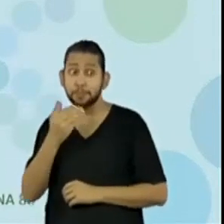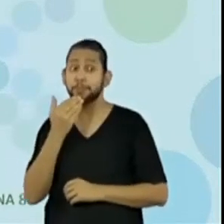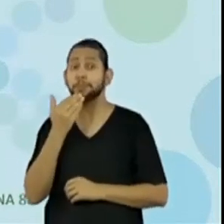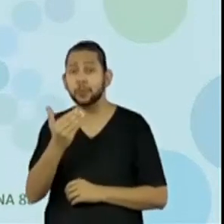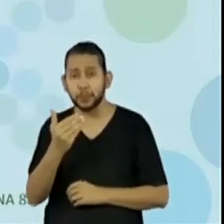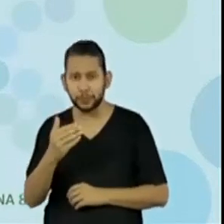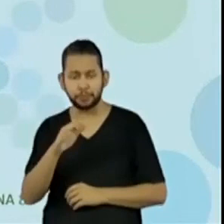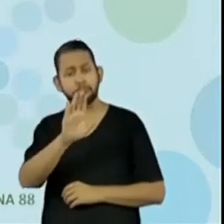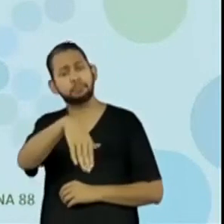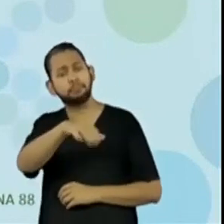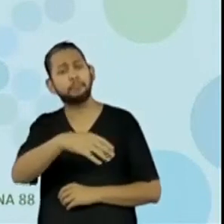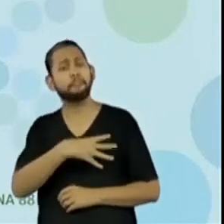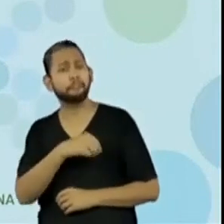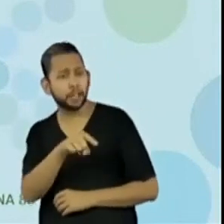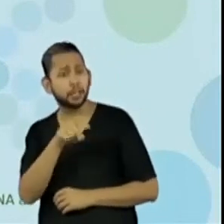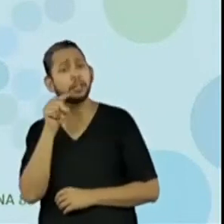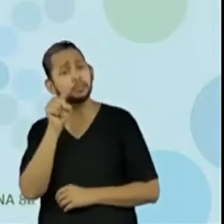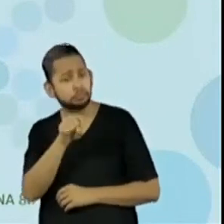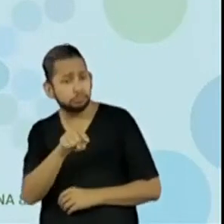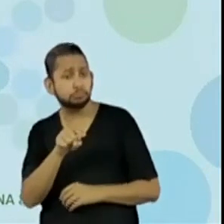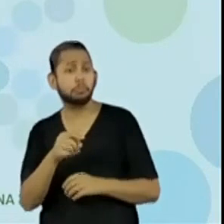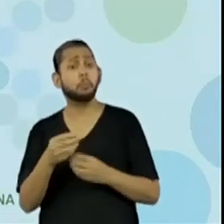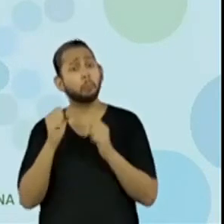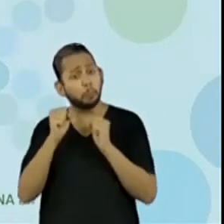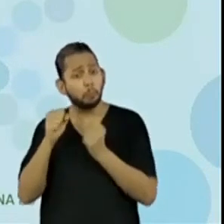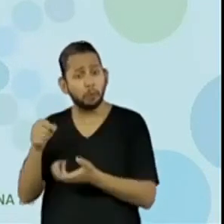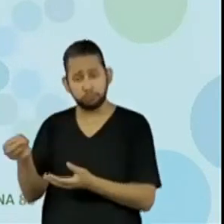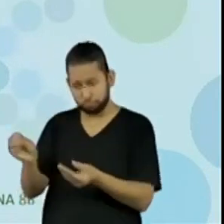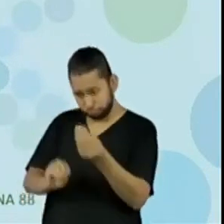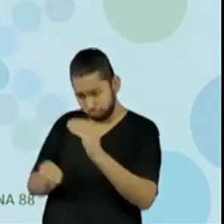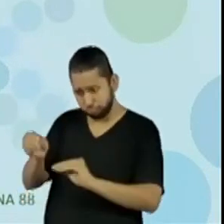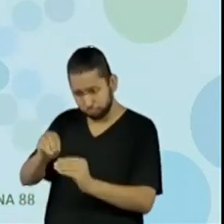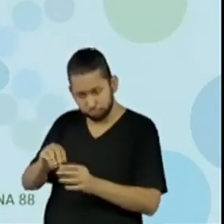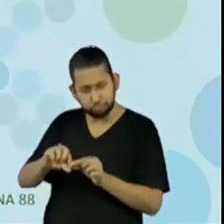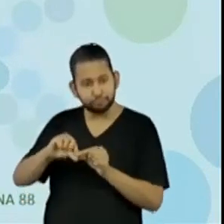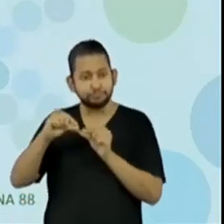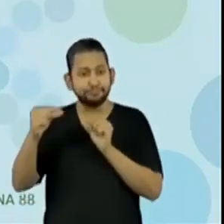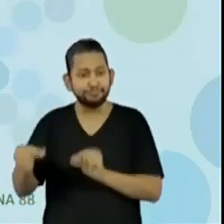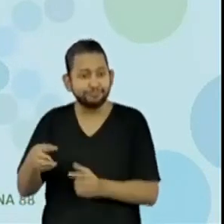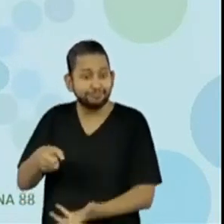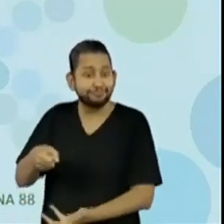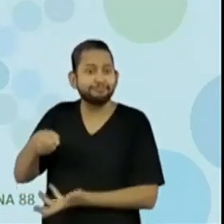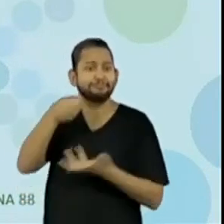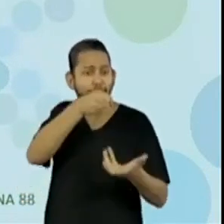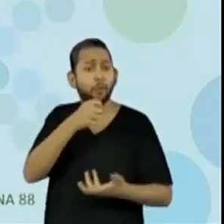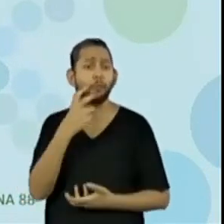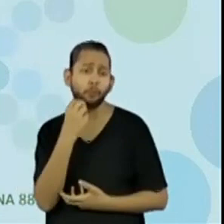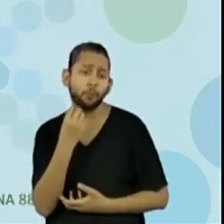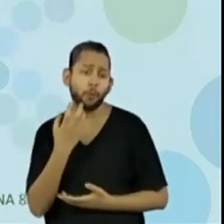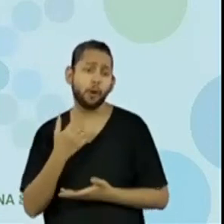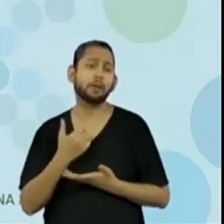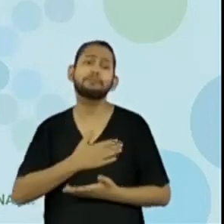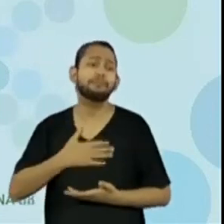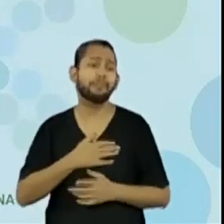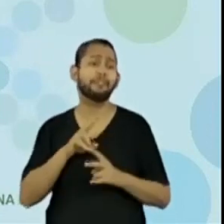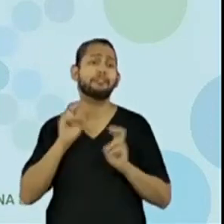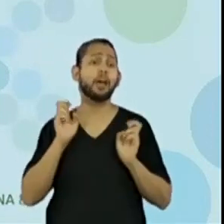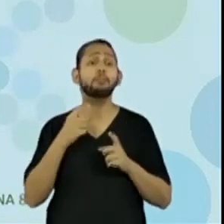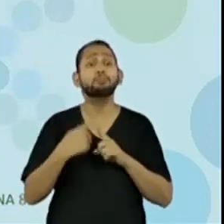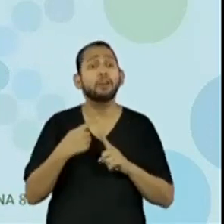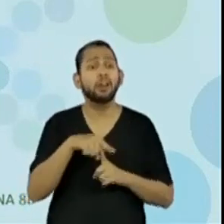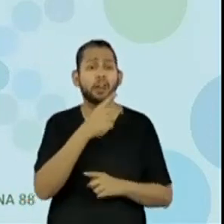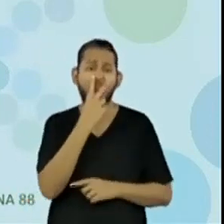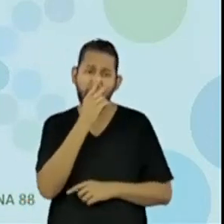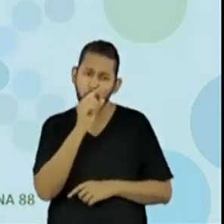filha. Chapeuzinho Vermelho, vá levar essas broinhas para a vovó. Ela gostará muito. Disseram-me que há alguns dias ela não passa